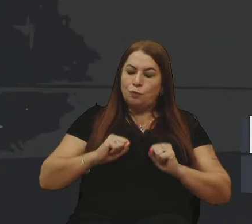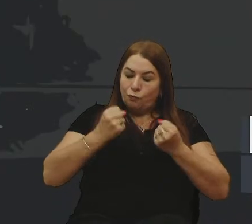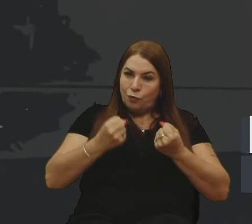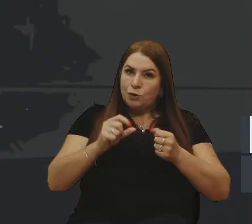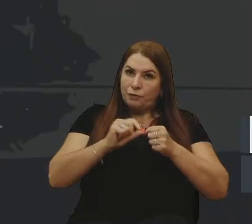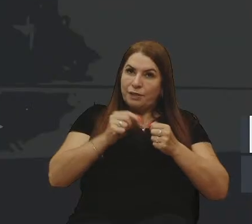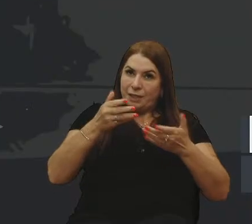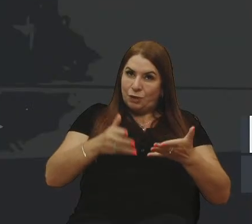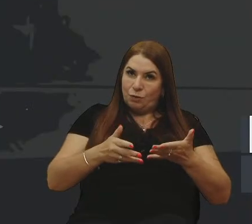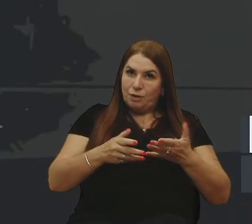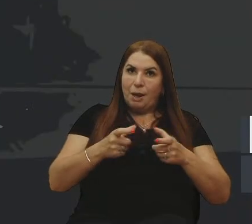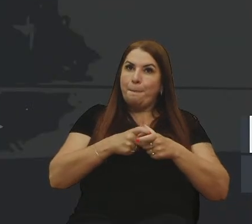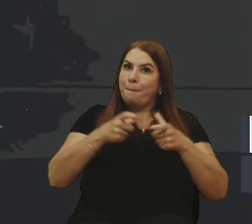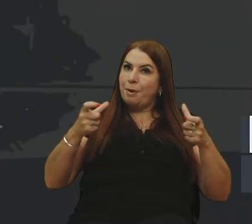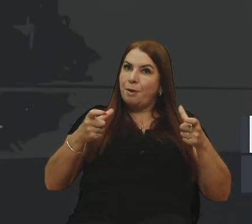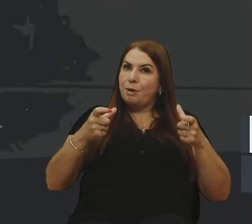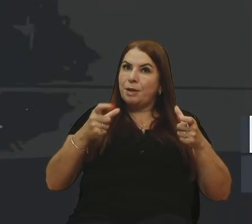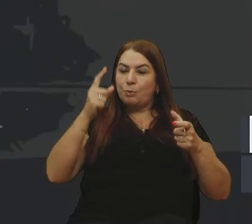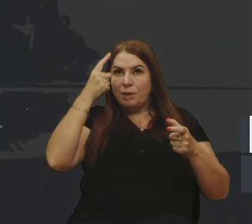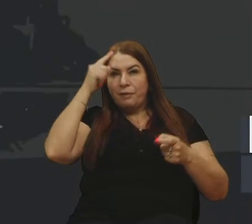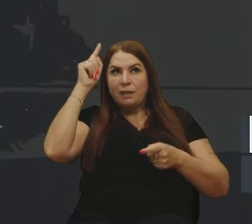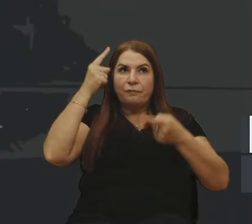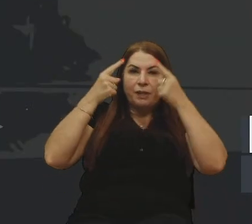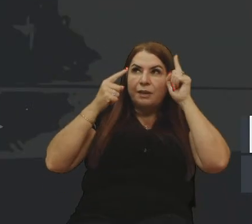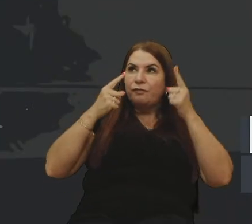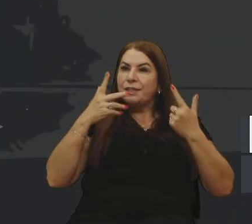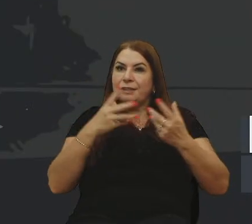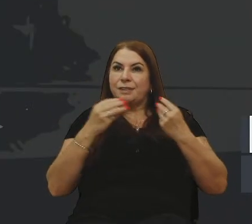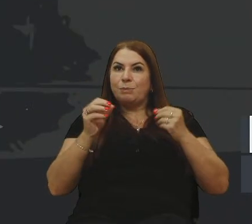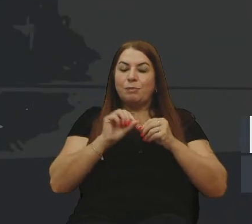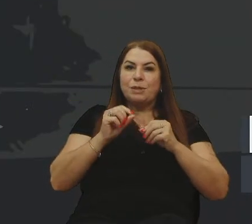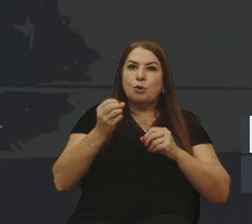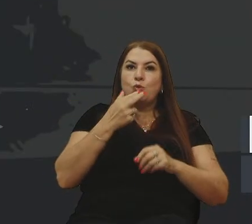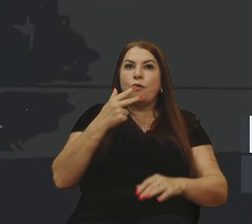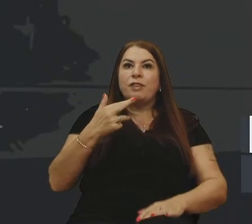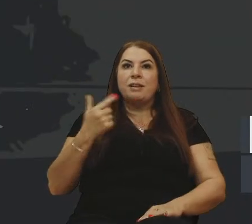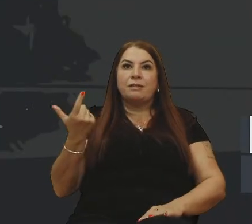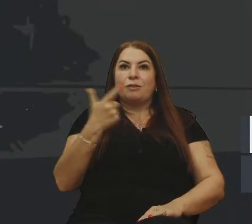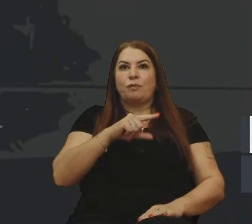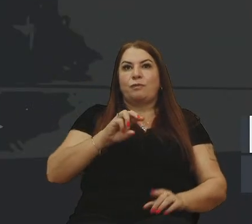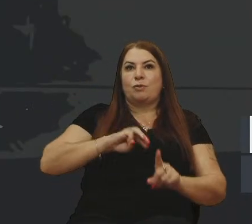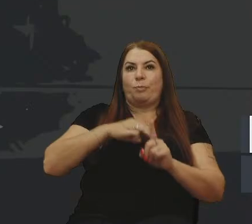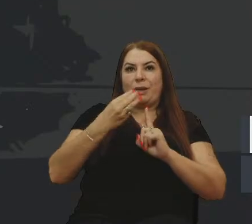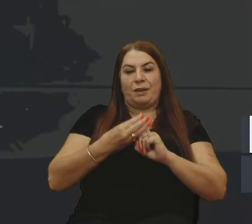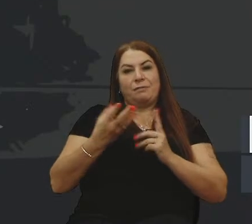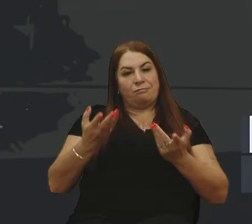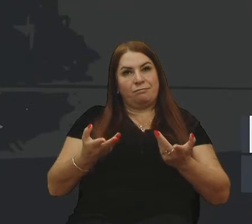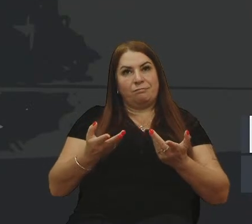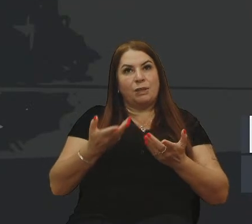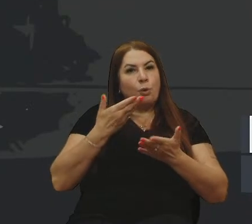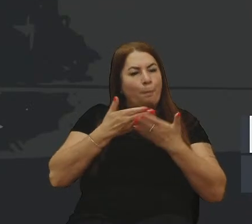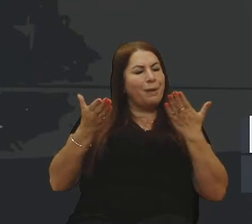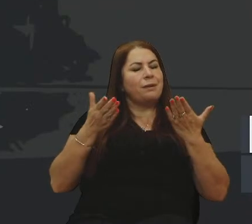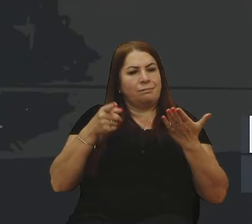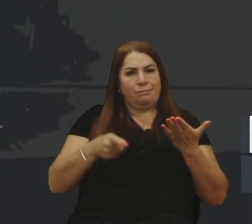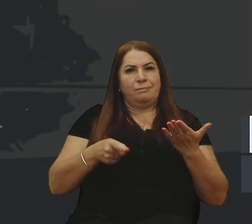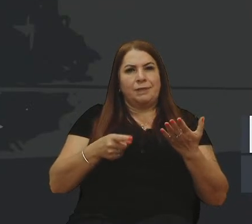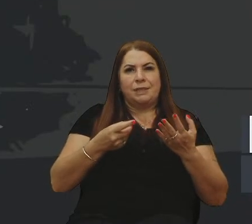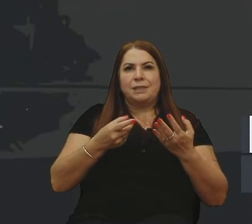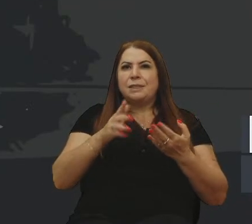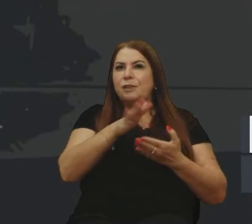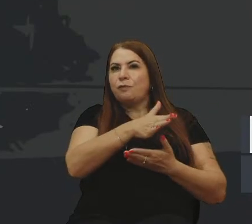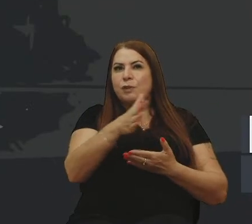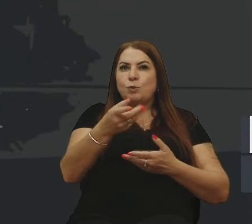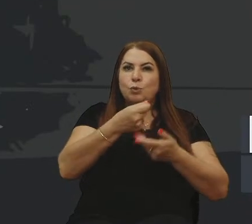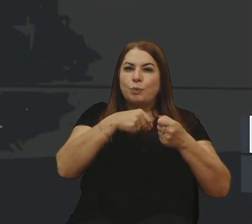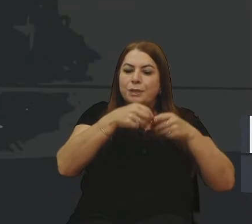fazer agora é muito maior. Eu tenho que ficar me reinventando para ser uma novidade novamente no mercado. Então, não percam isso, gente. Talvez o negócio de vocês já